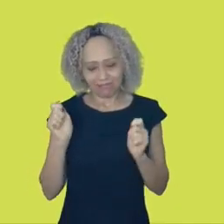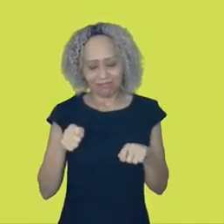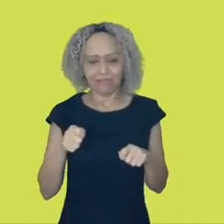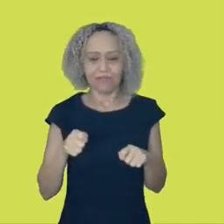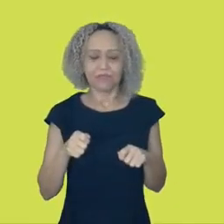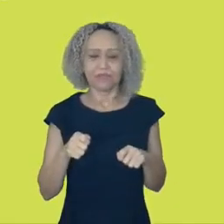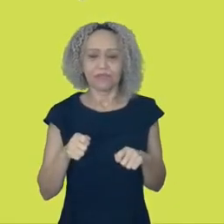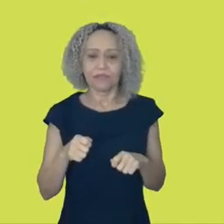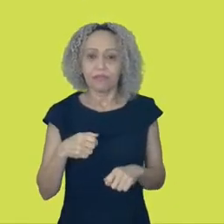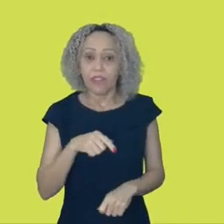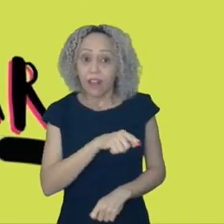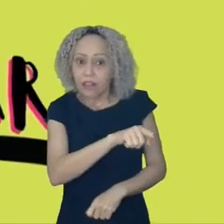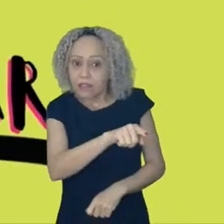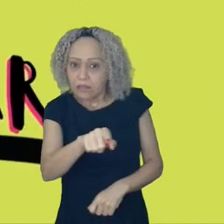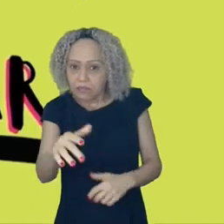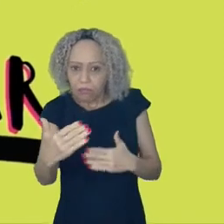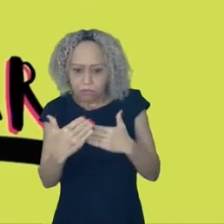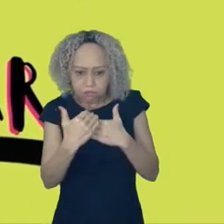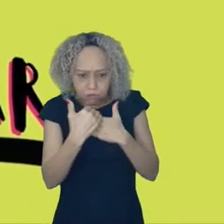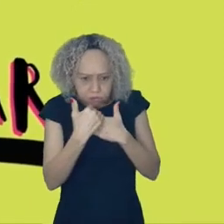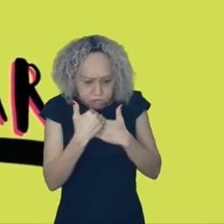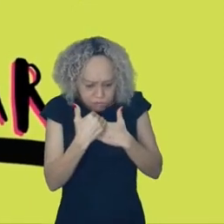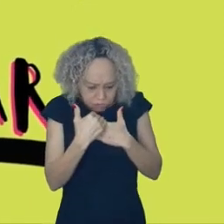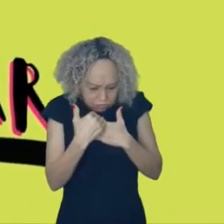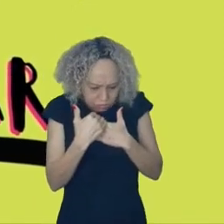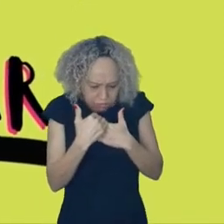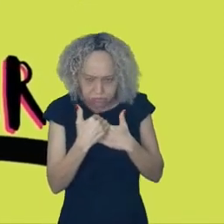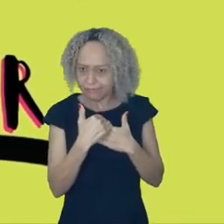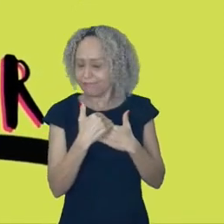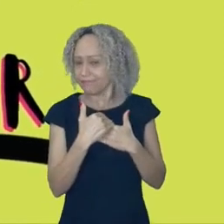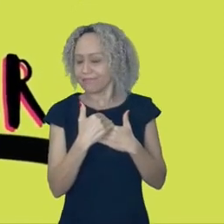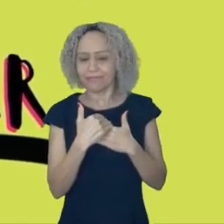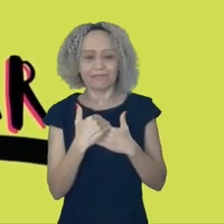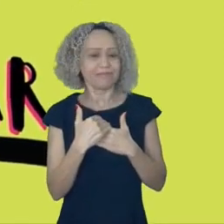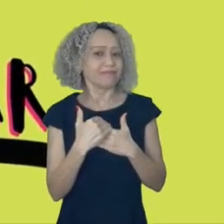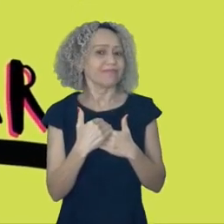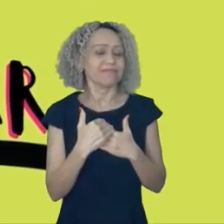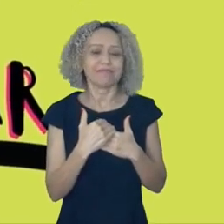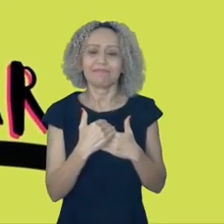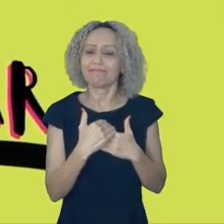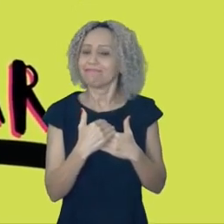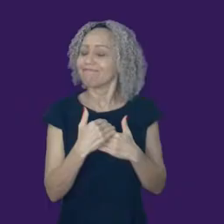Não vão mais conseguir me anular, me calar.